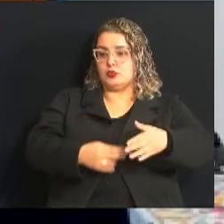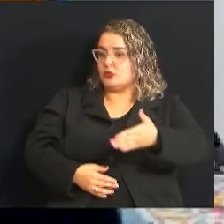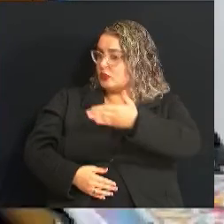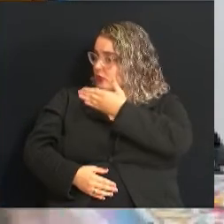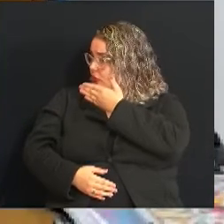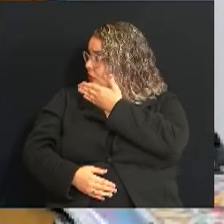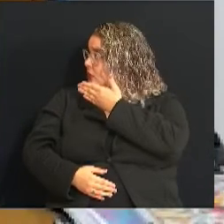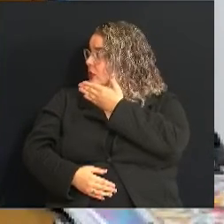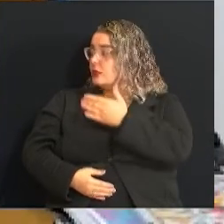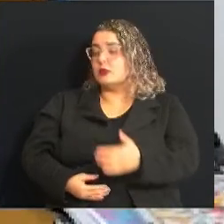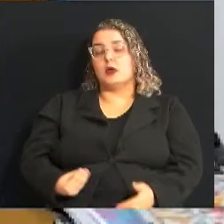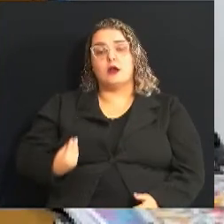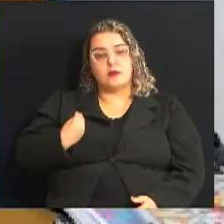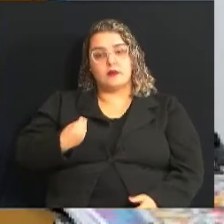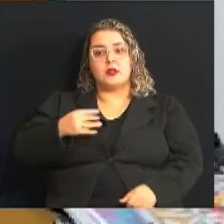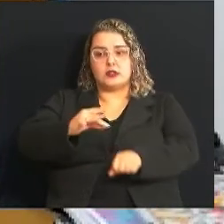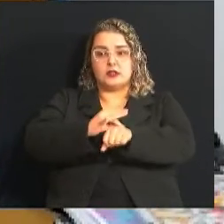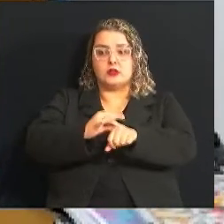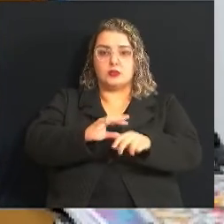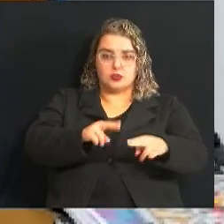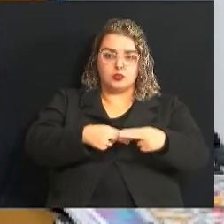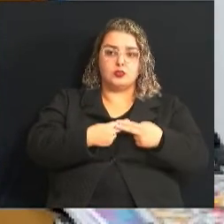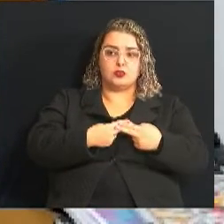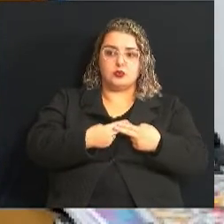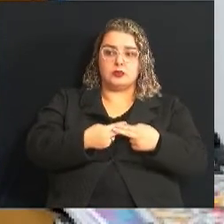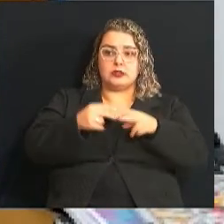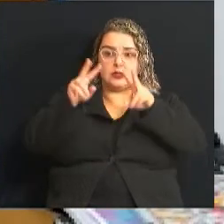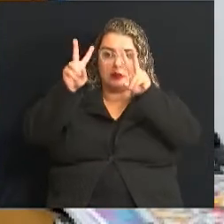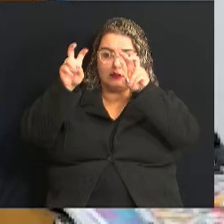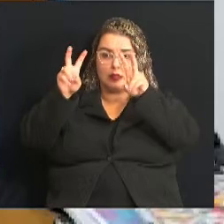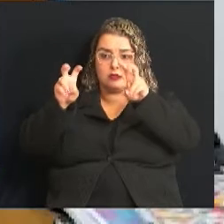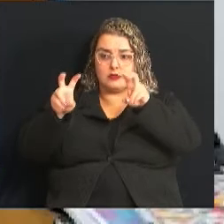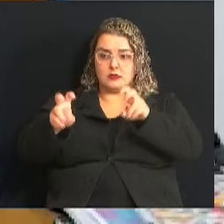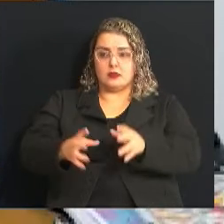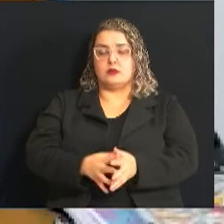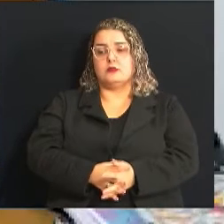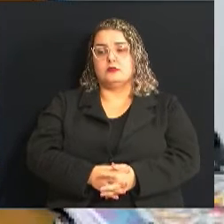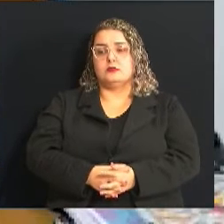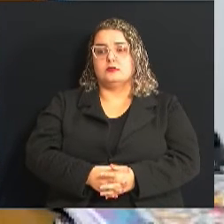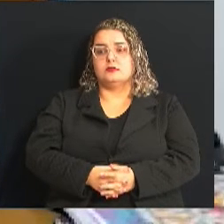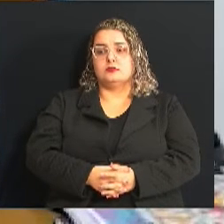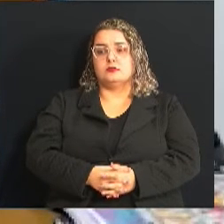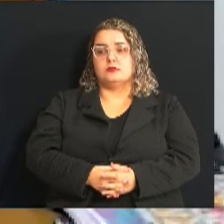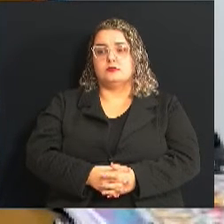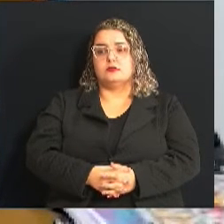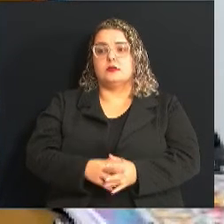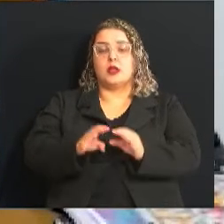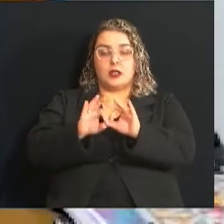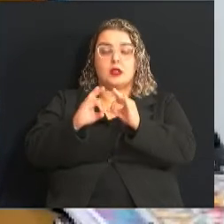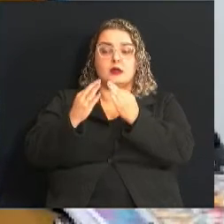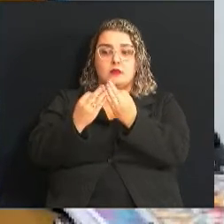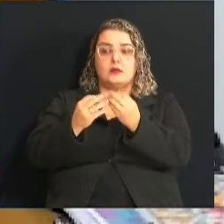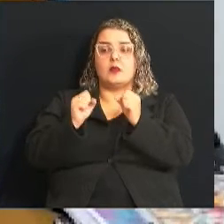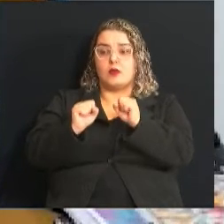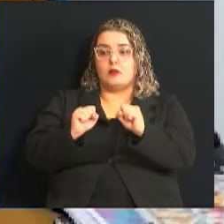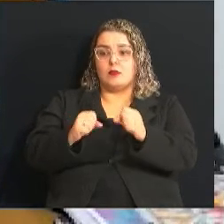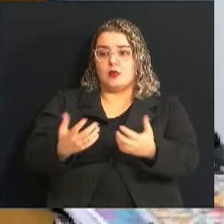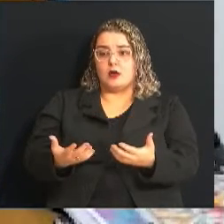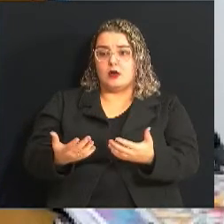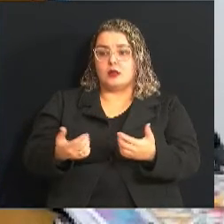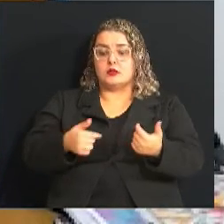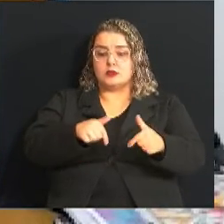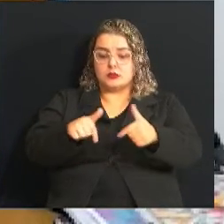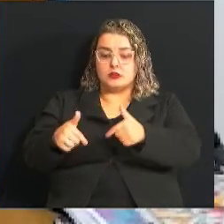luto também. Que ele traz questões que esses familiares podem trabalhar com a